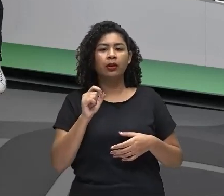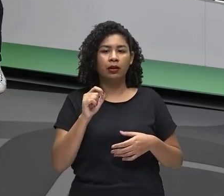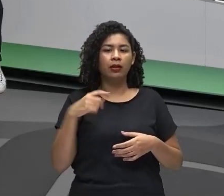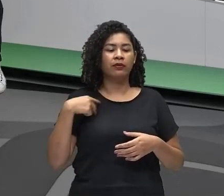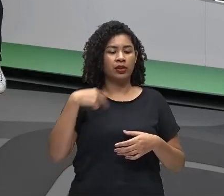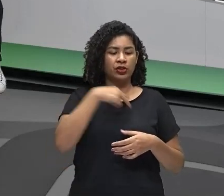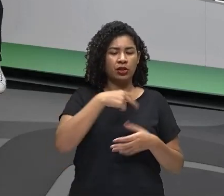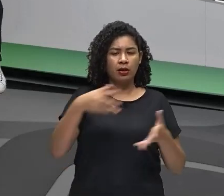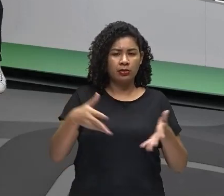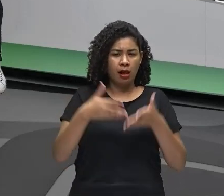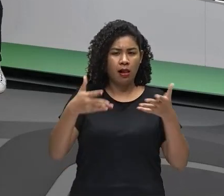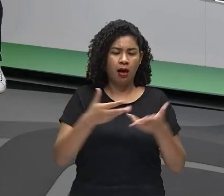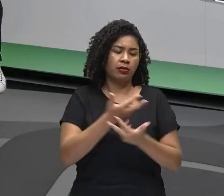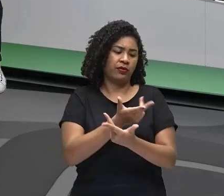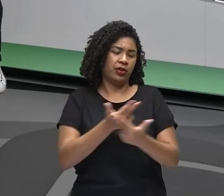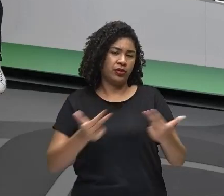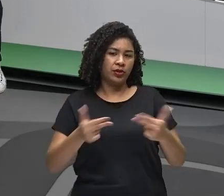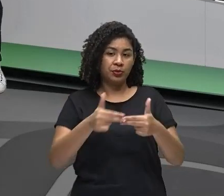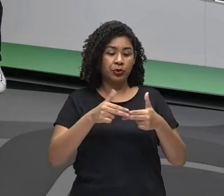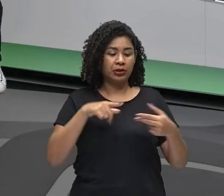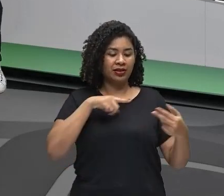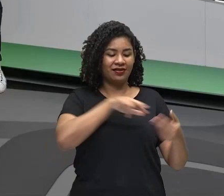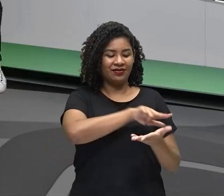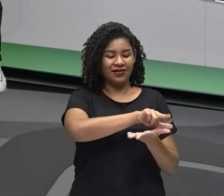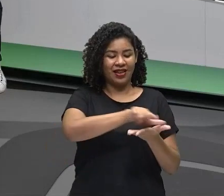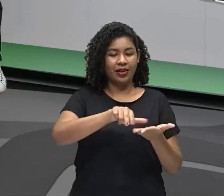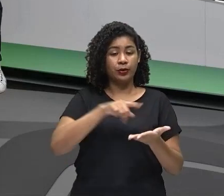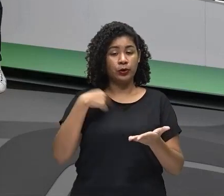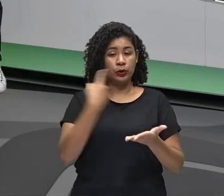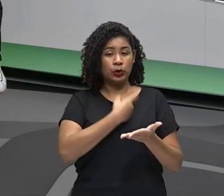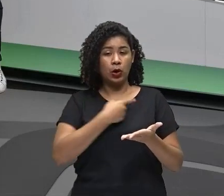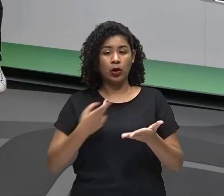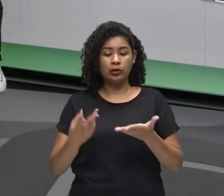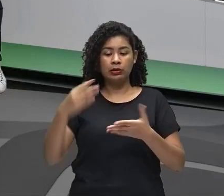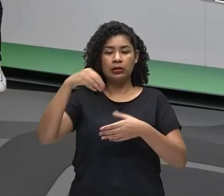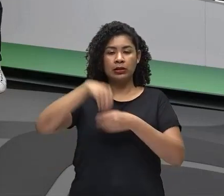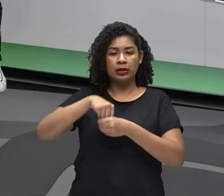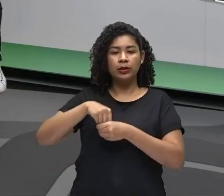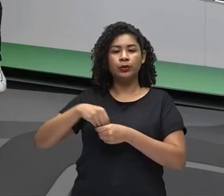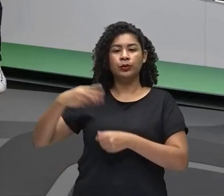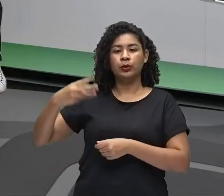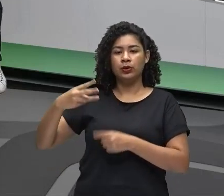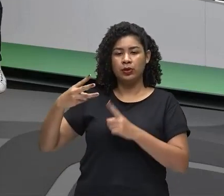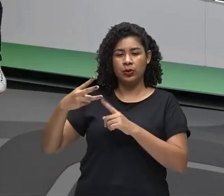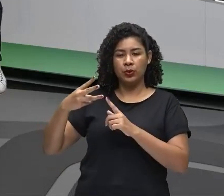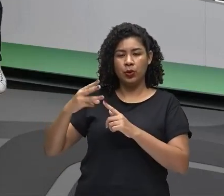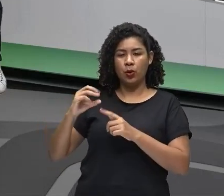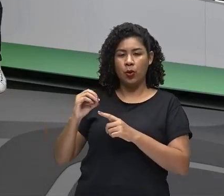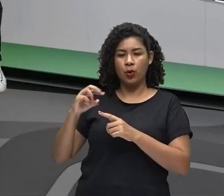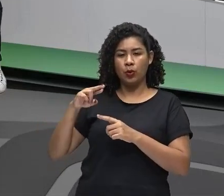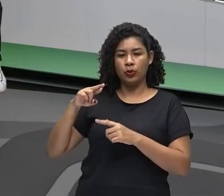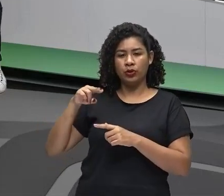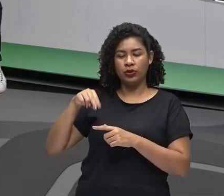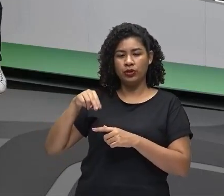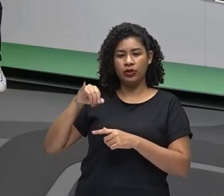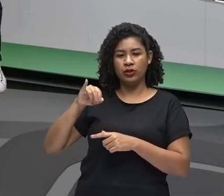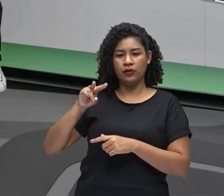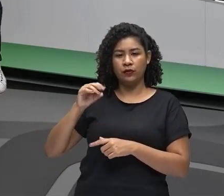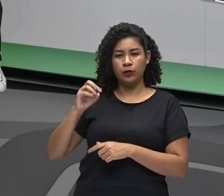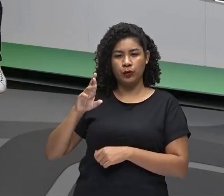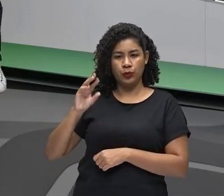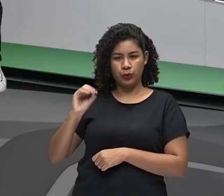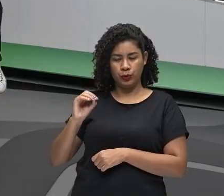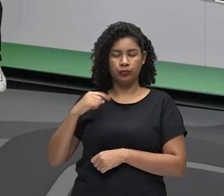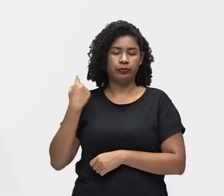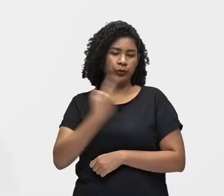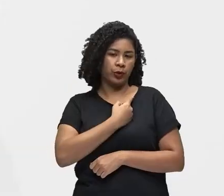mais diversificada. Então a gente se enquadra aí no grupo dos onívoros, certo? Então olha só, vamos ver agora um exemplo de uma cadeia